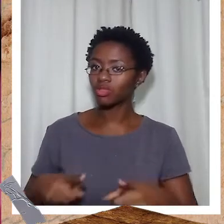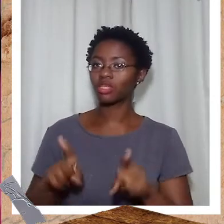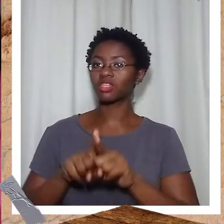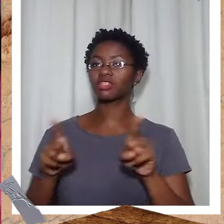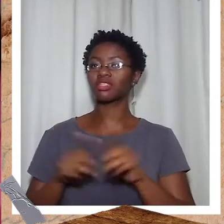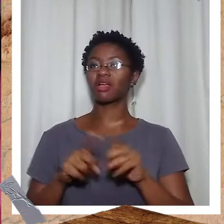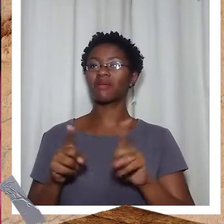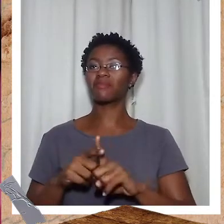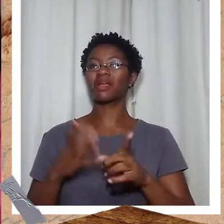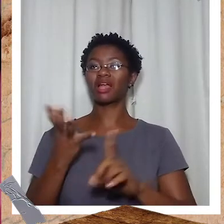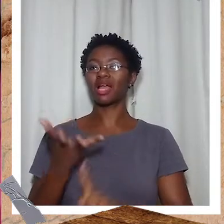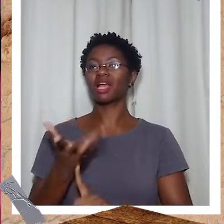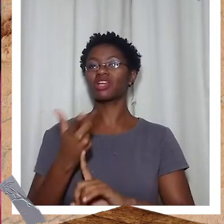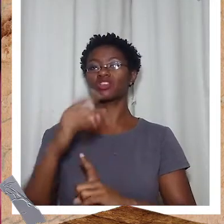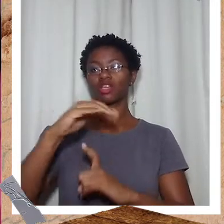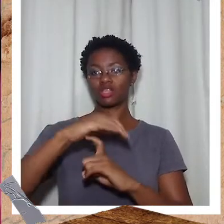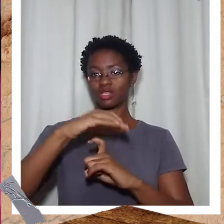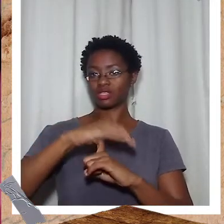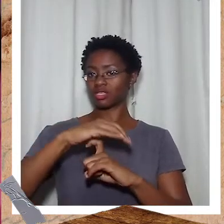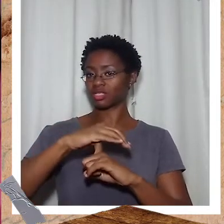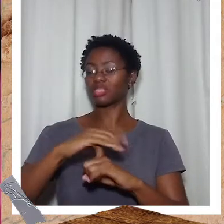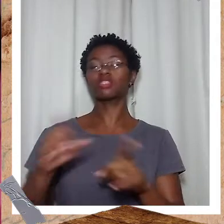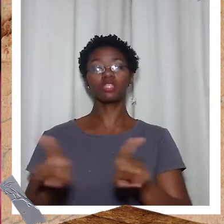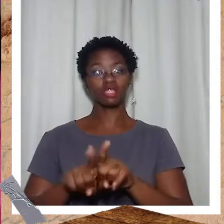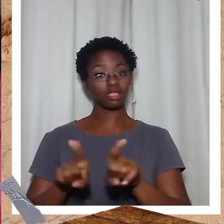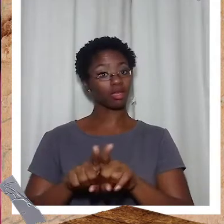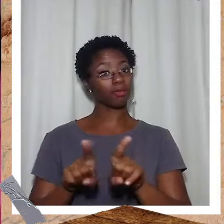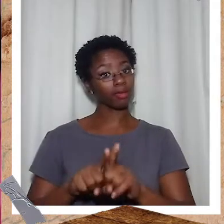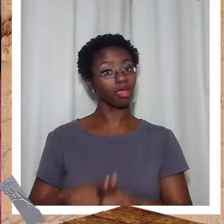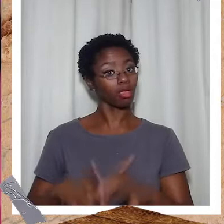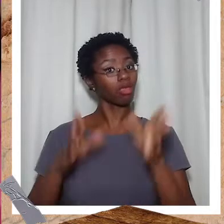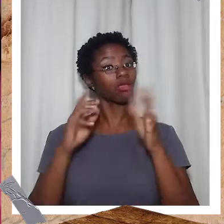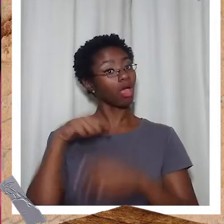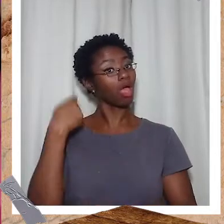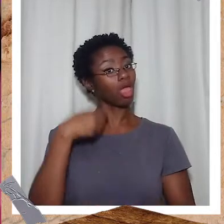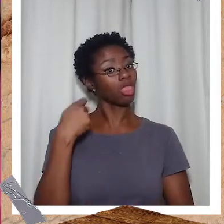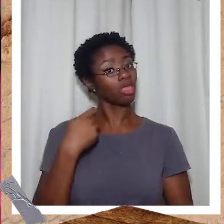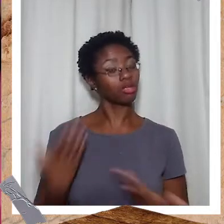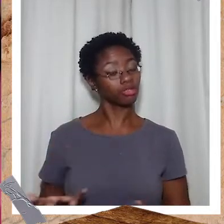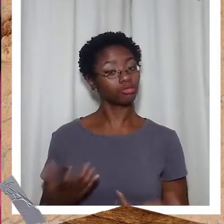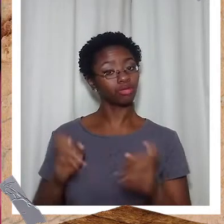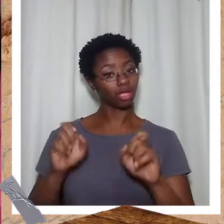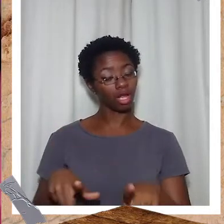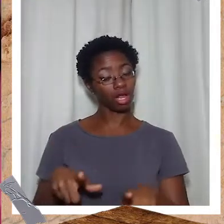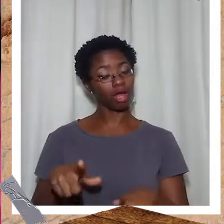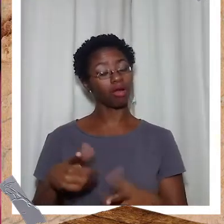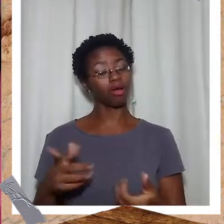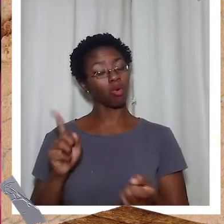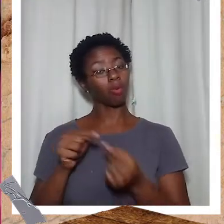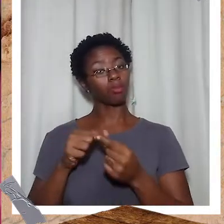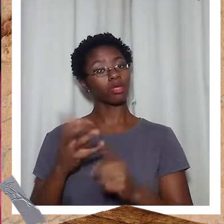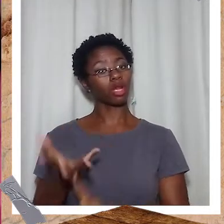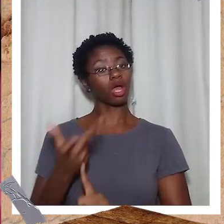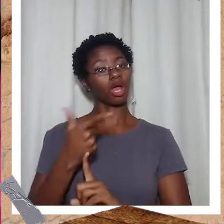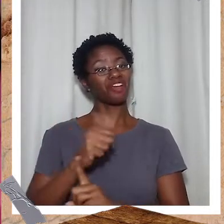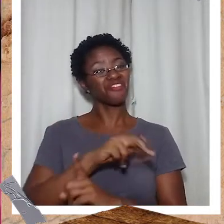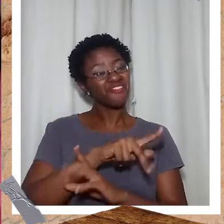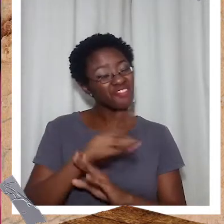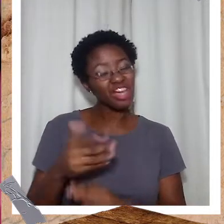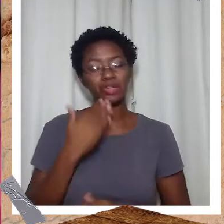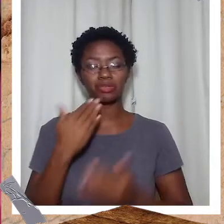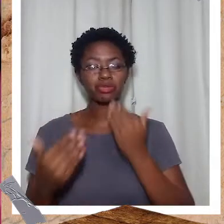atriz. Então, a gente já começa aí desse ponto. É uma mulher que passeou por diversas linguagens artísticas, pouco